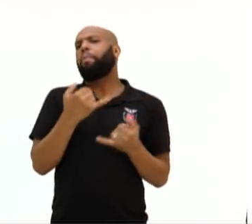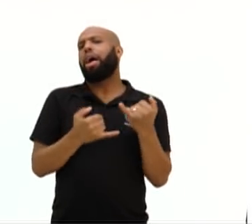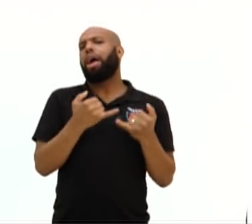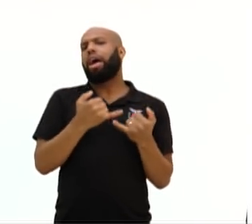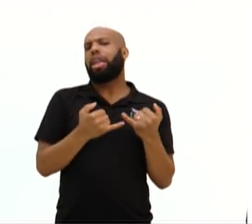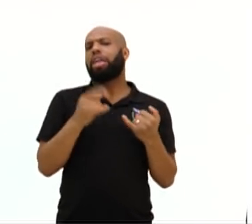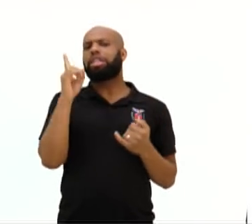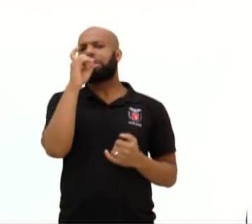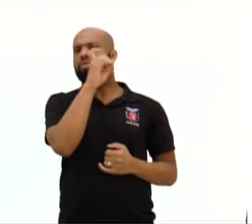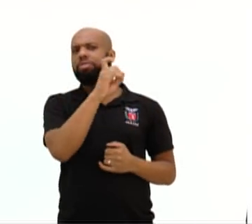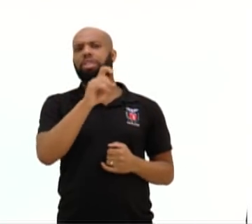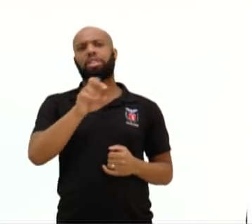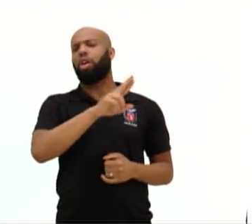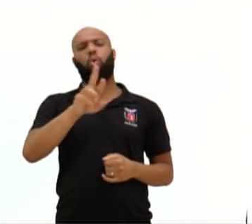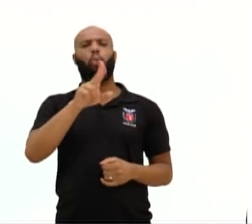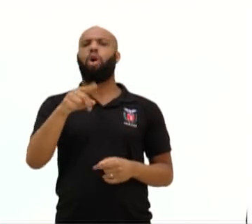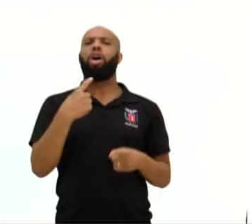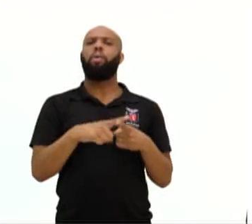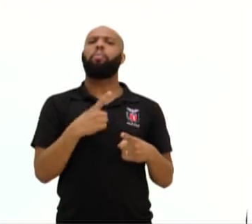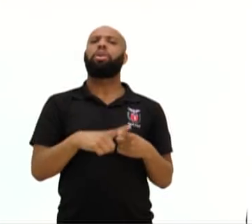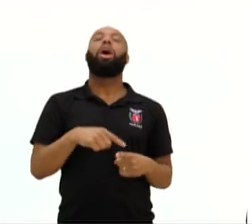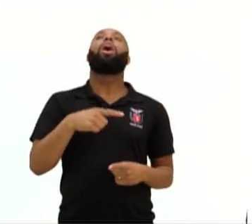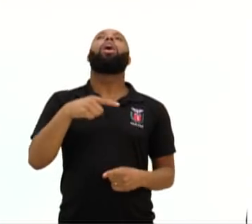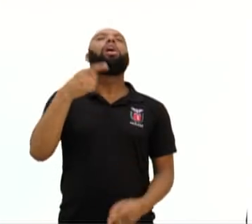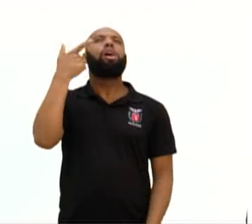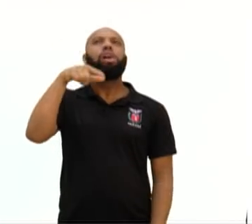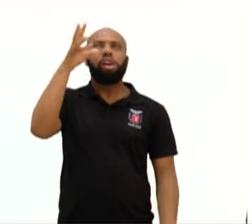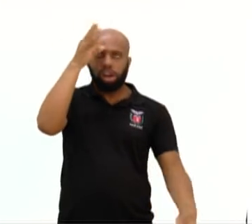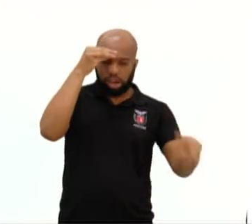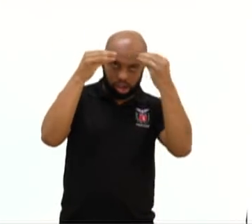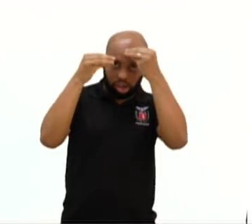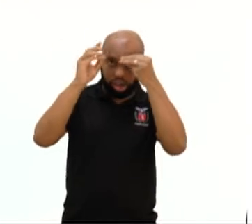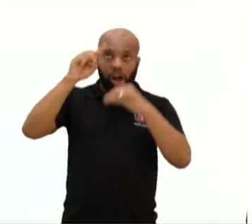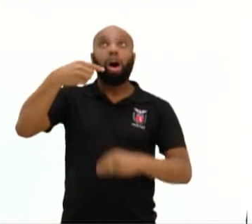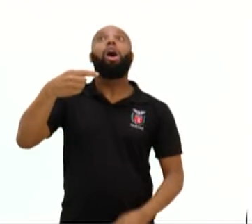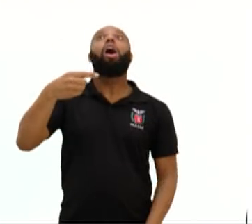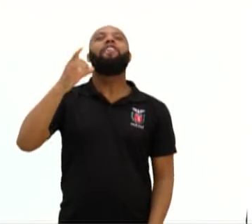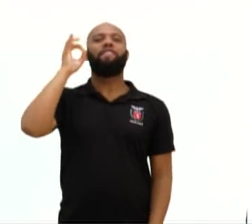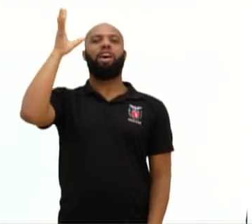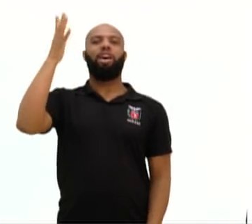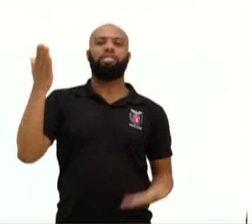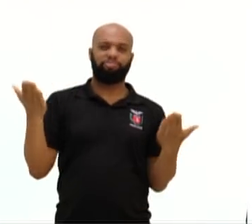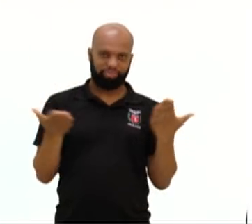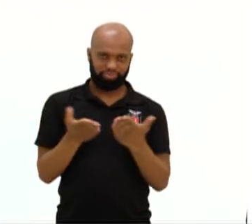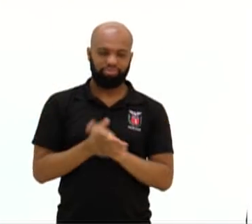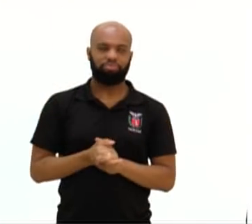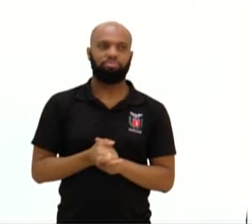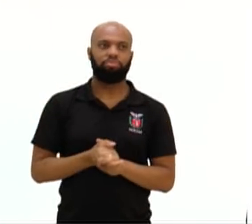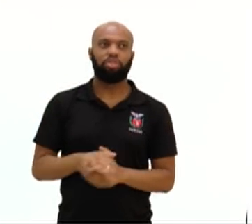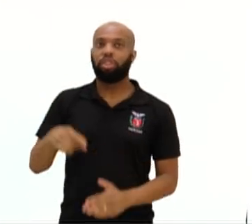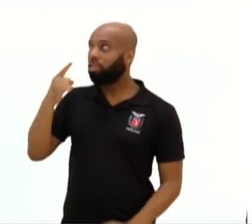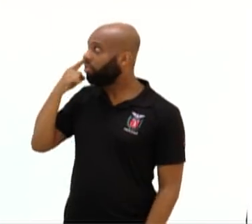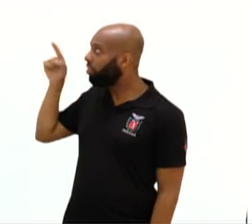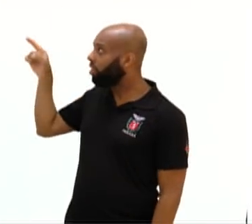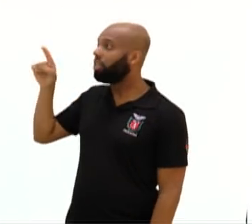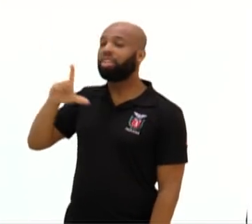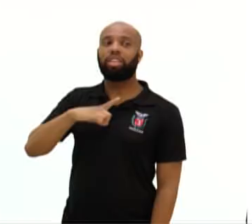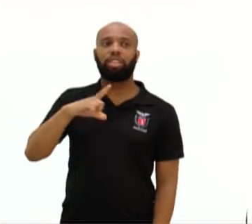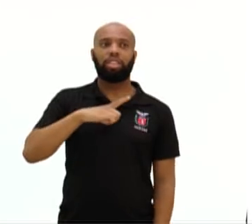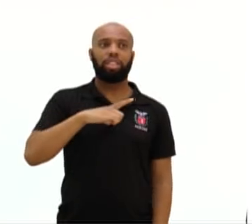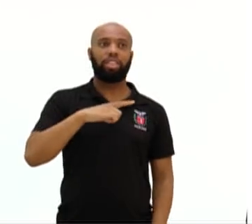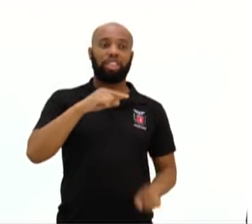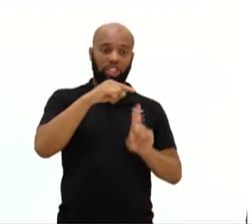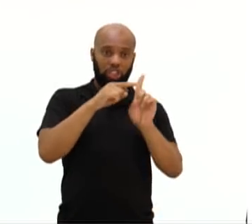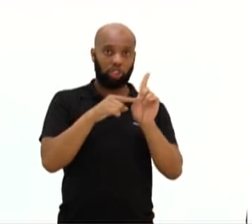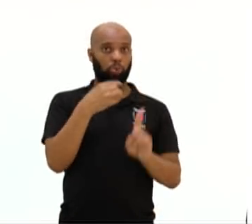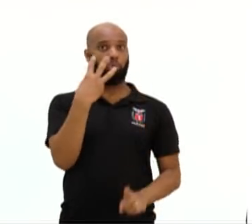um pouquinho complicado, mas depois que você pega, ele se torna bem fácil, bem tranquilo. Então, olha lá, 3